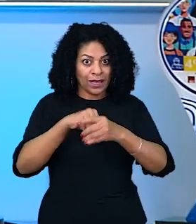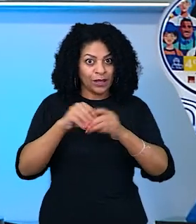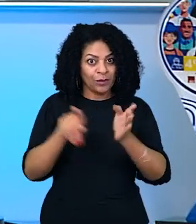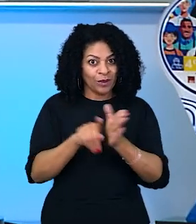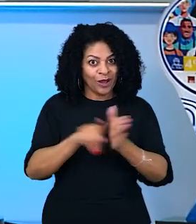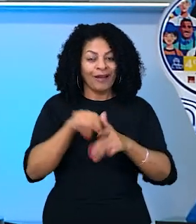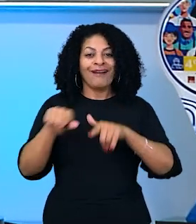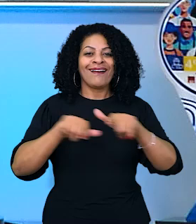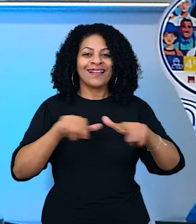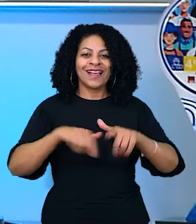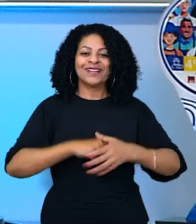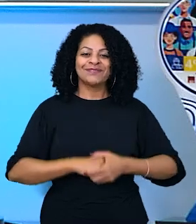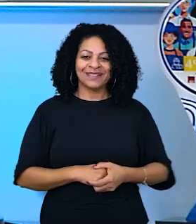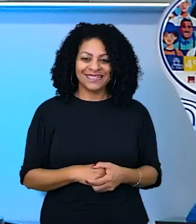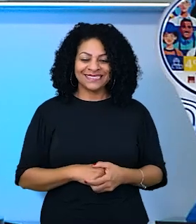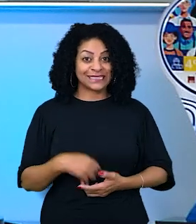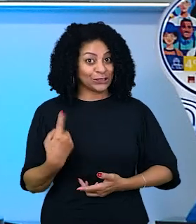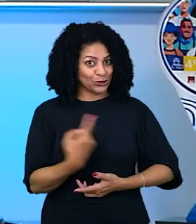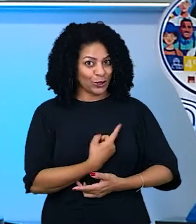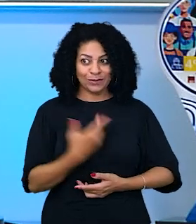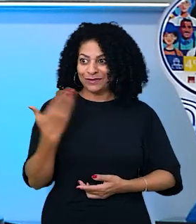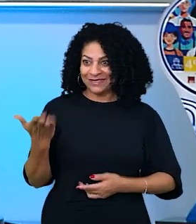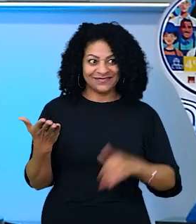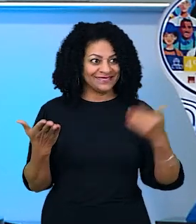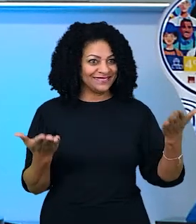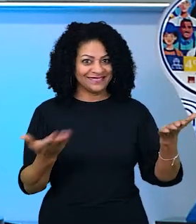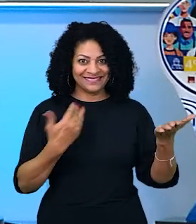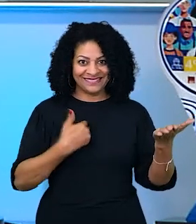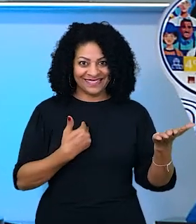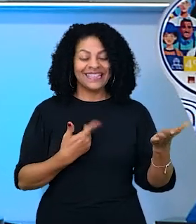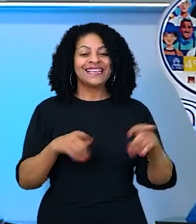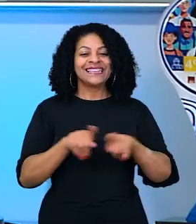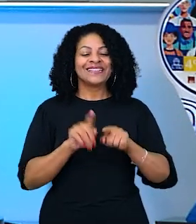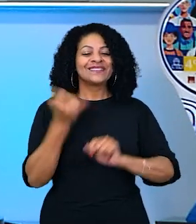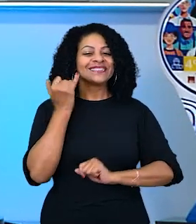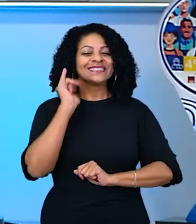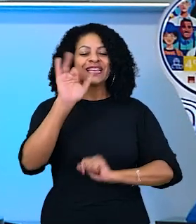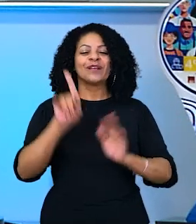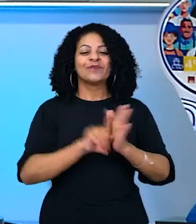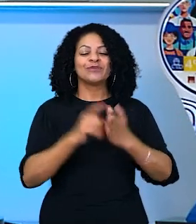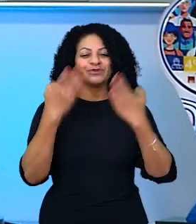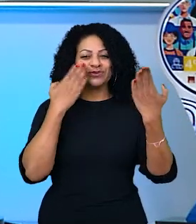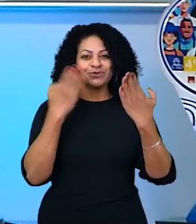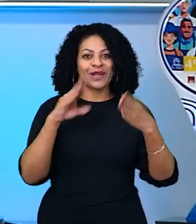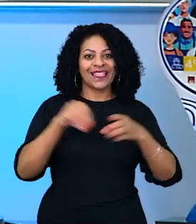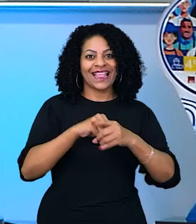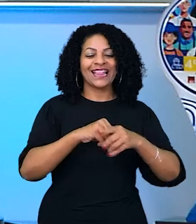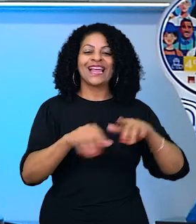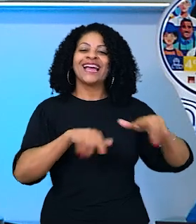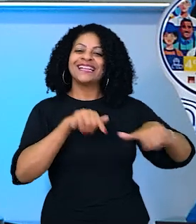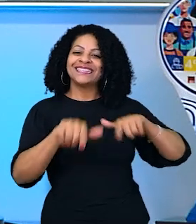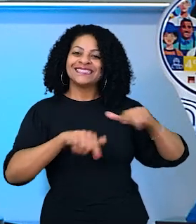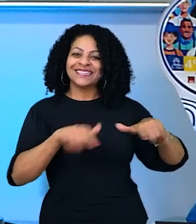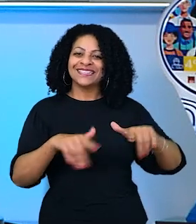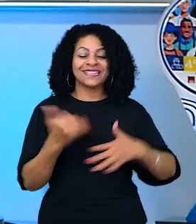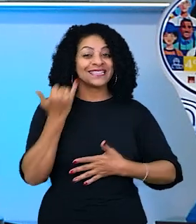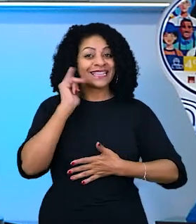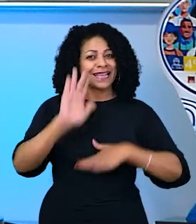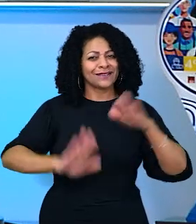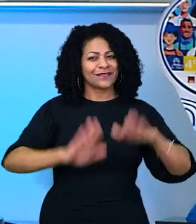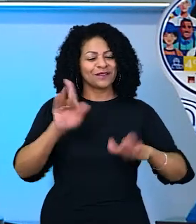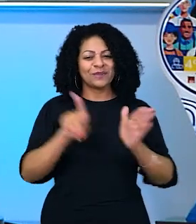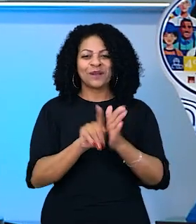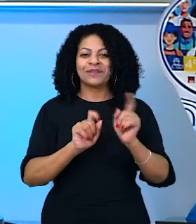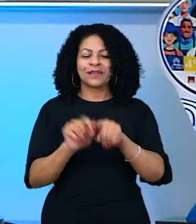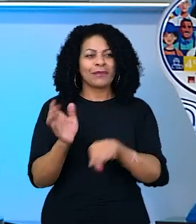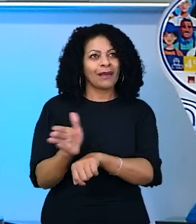trabalho. Embora para você, para mim, para todos nós que estamos aqui, a ideia de que existe um risco psicossocial no trabalho possa parecer uma ideia comum,